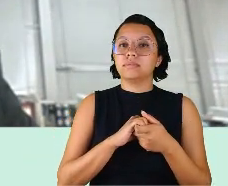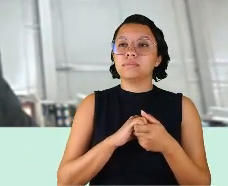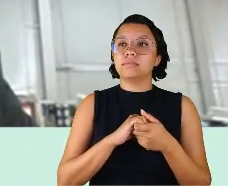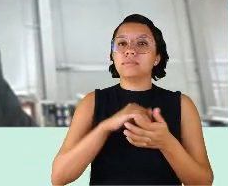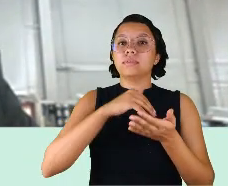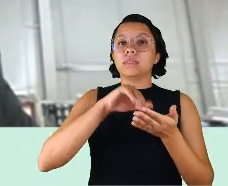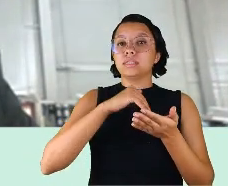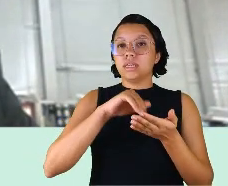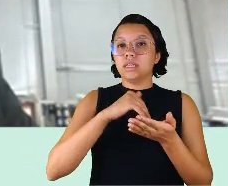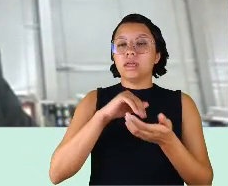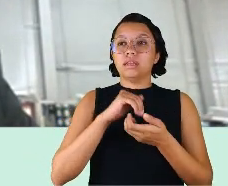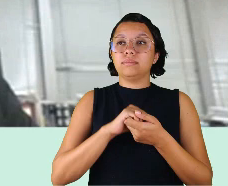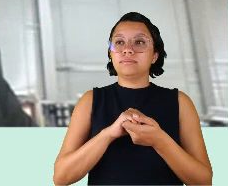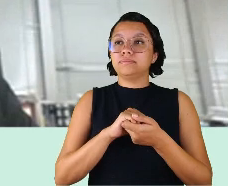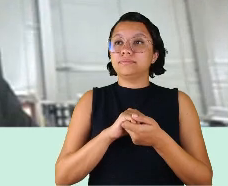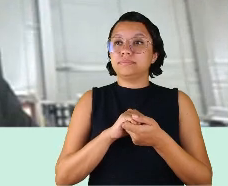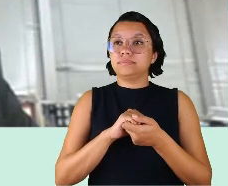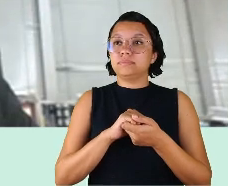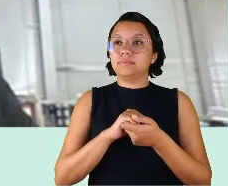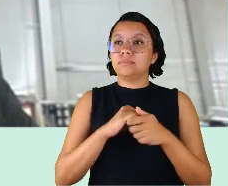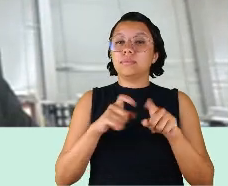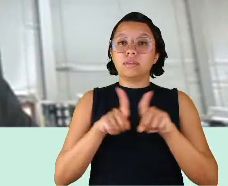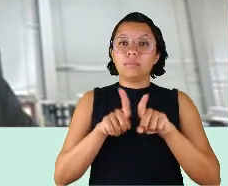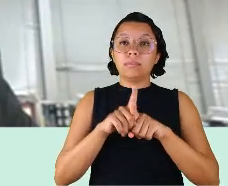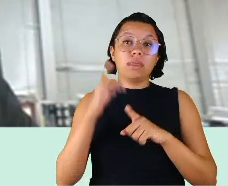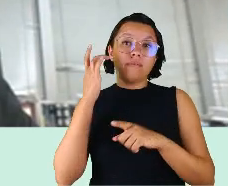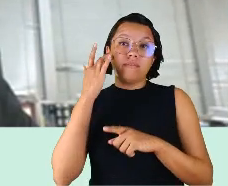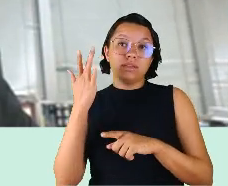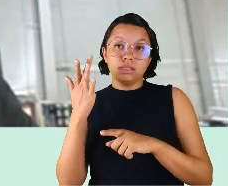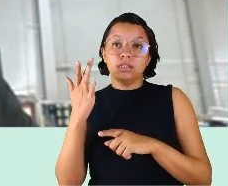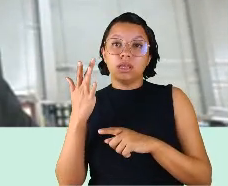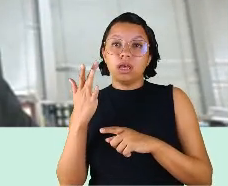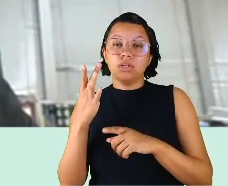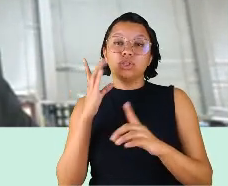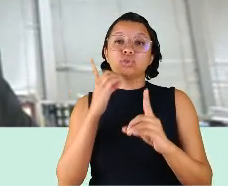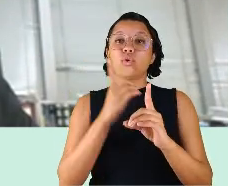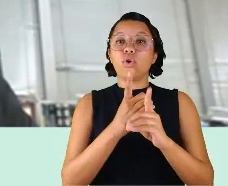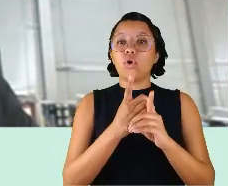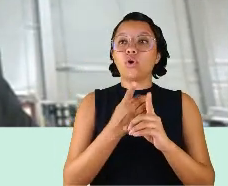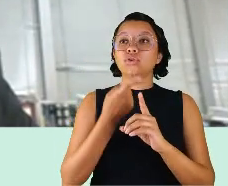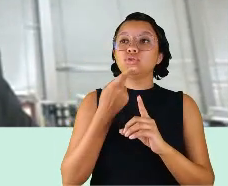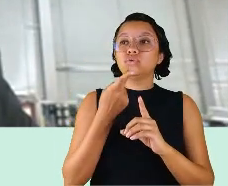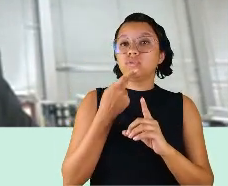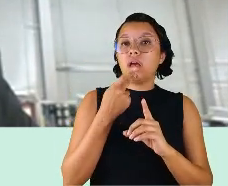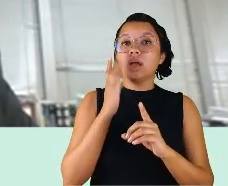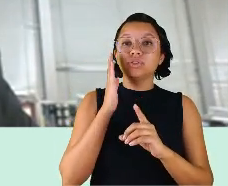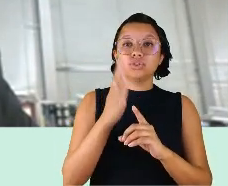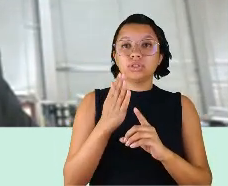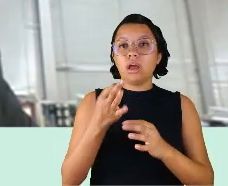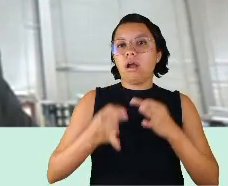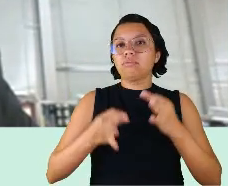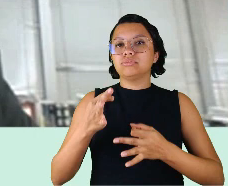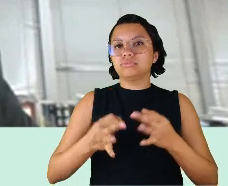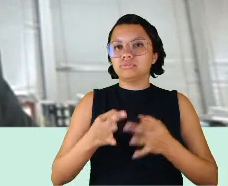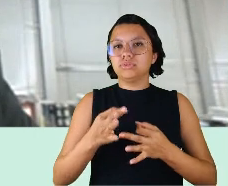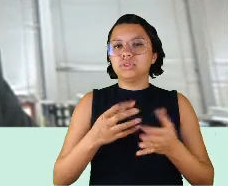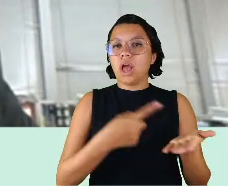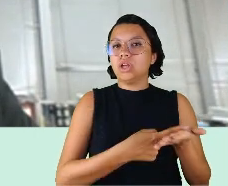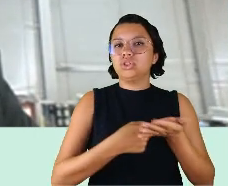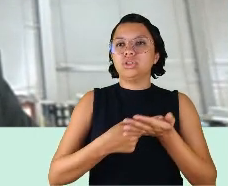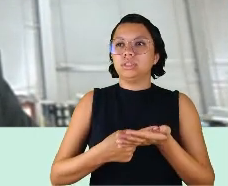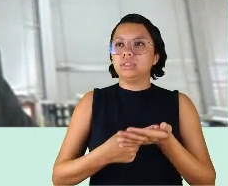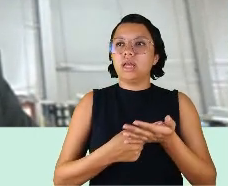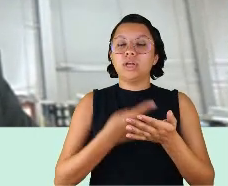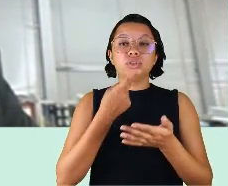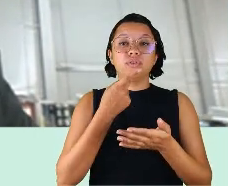da secretaria, e pela facilidade que estão encontrando de falar com os juízes, de agendar, de